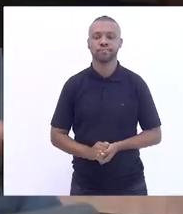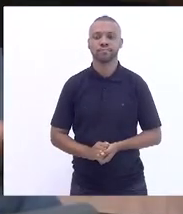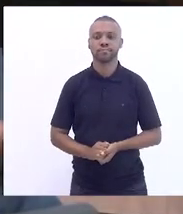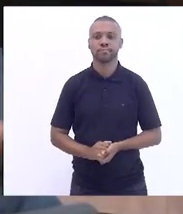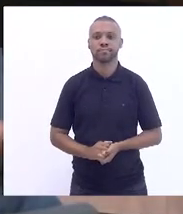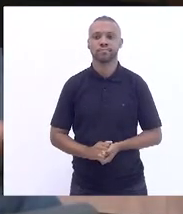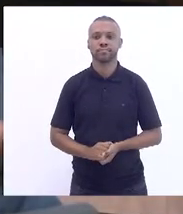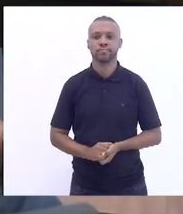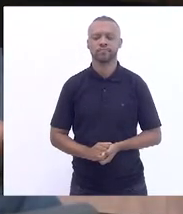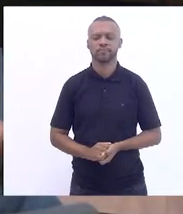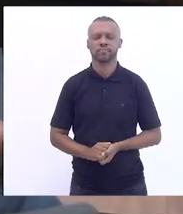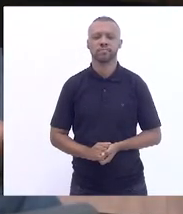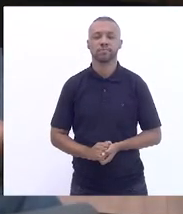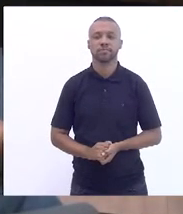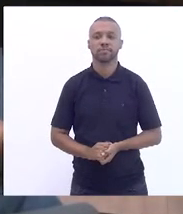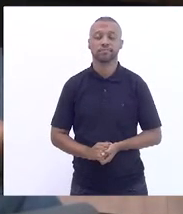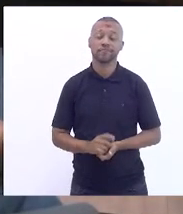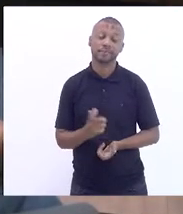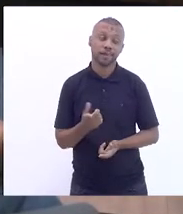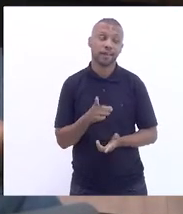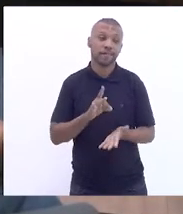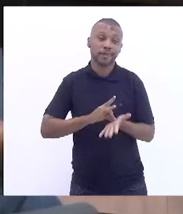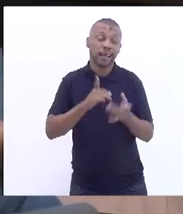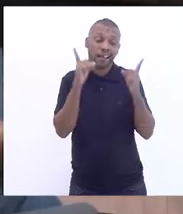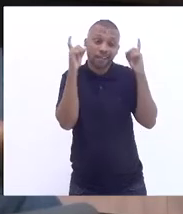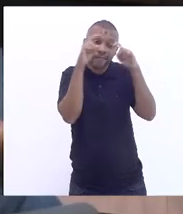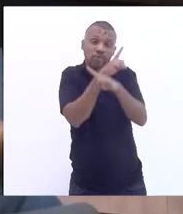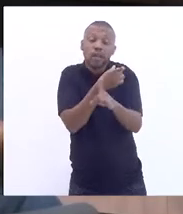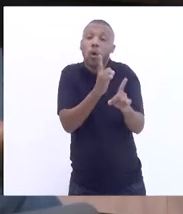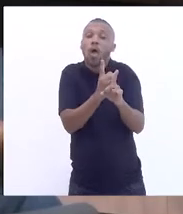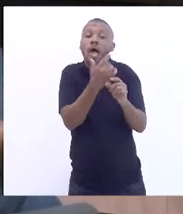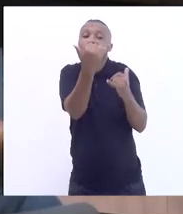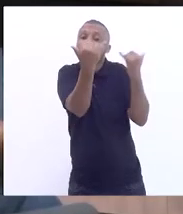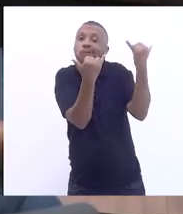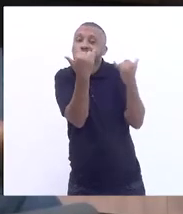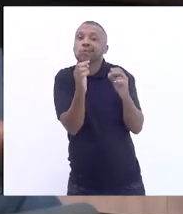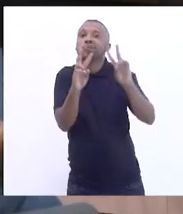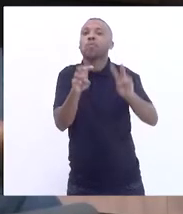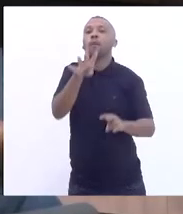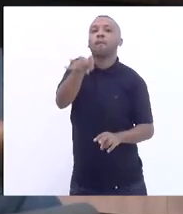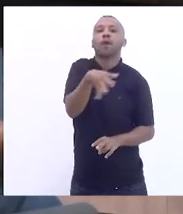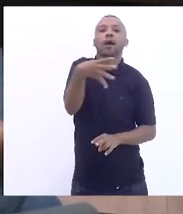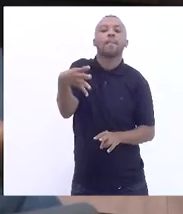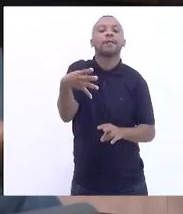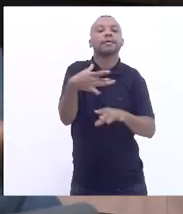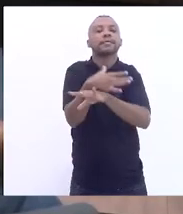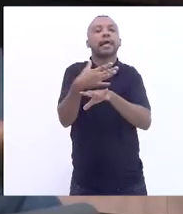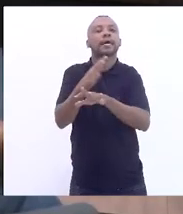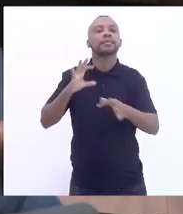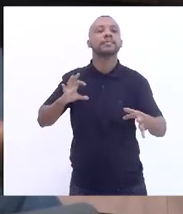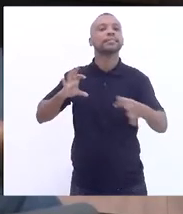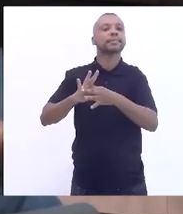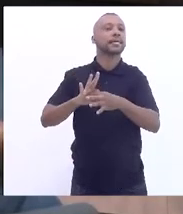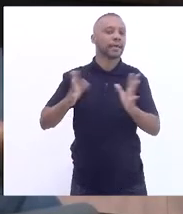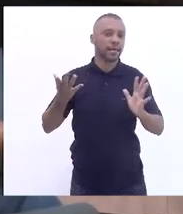E é difícil realmente achar informações sobre a cidade integrada EA